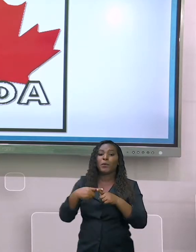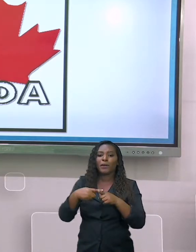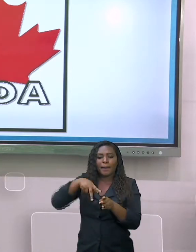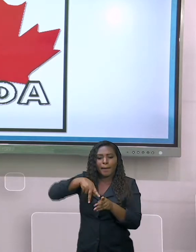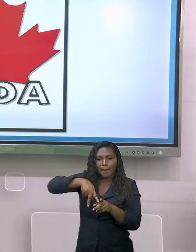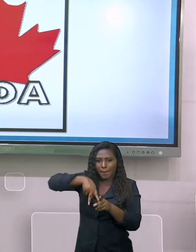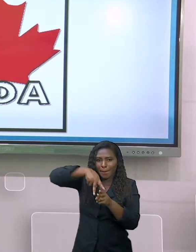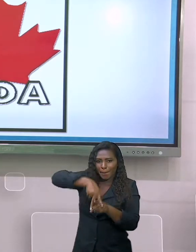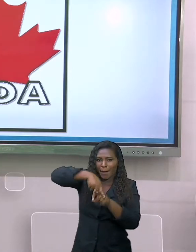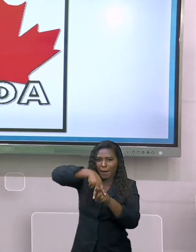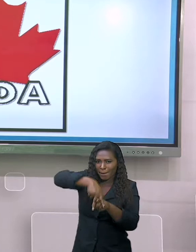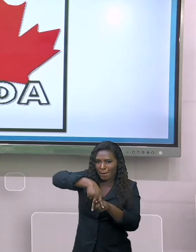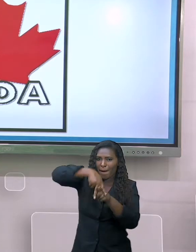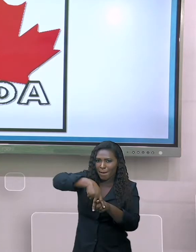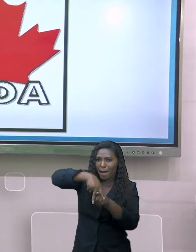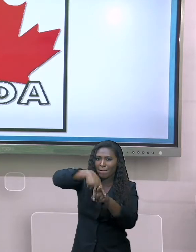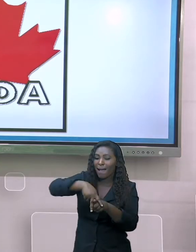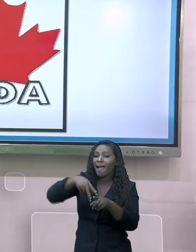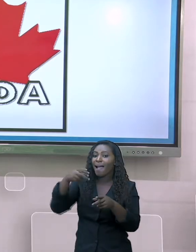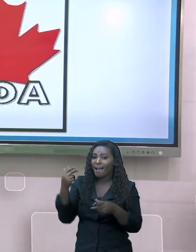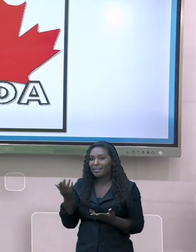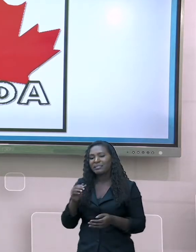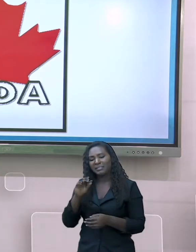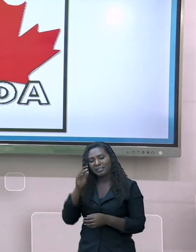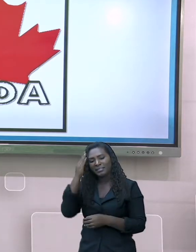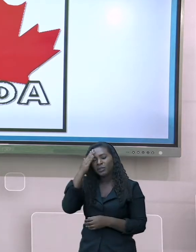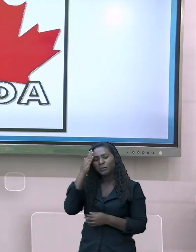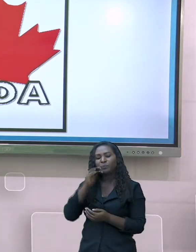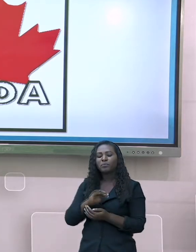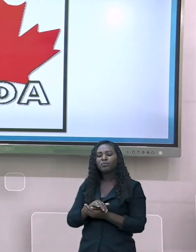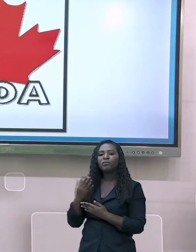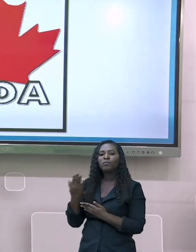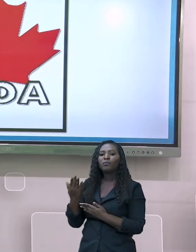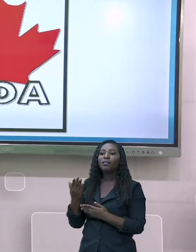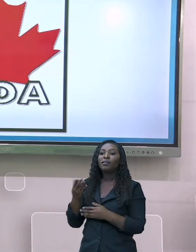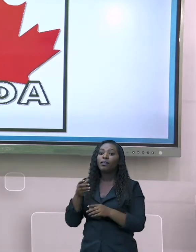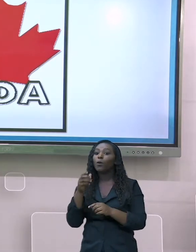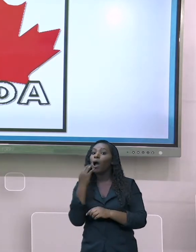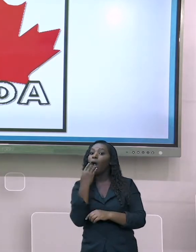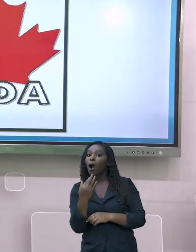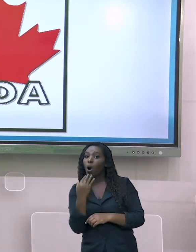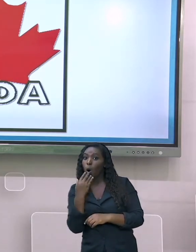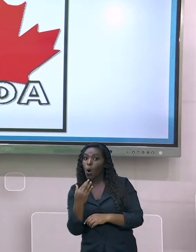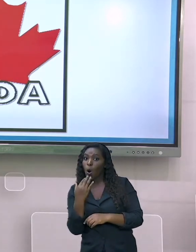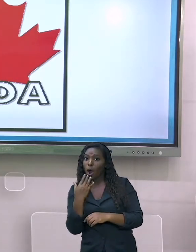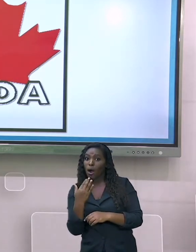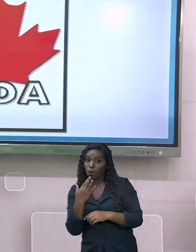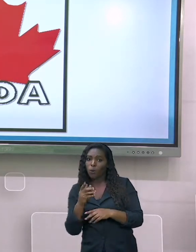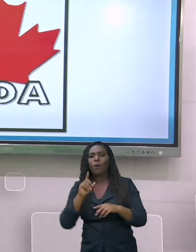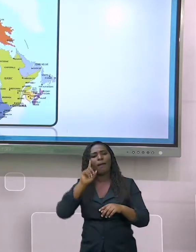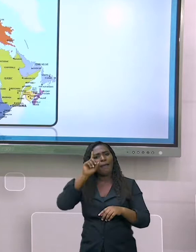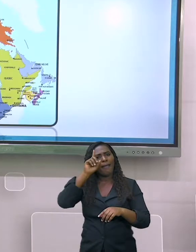ela vem dos fortes da colonização.